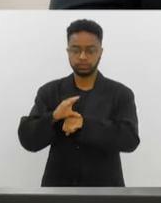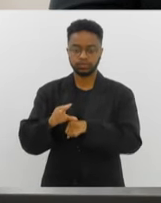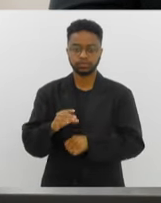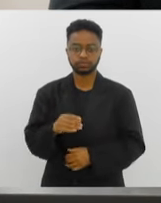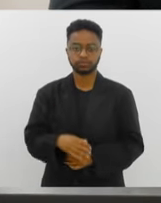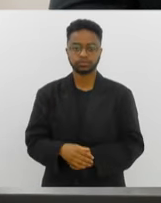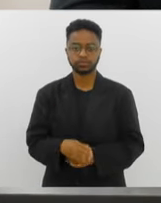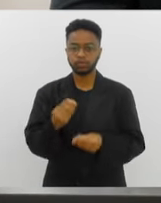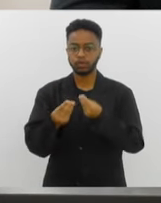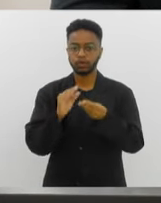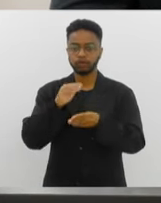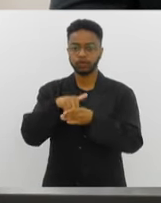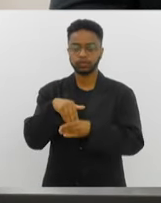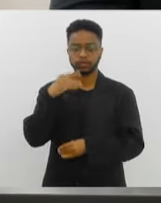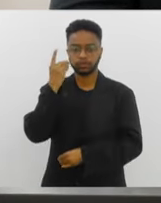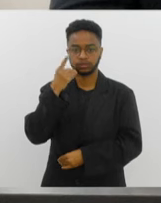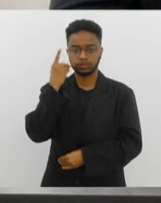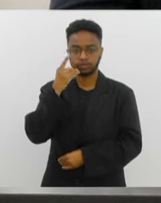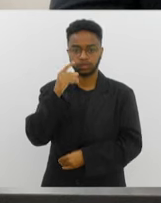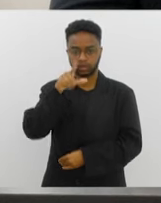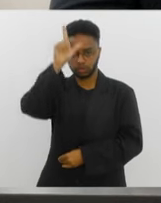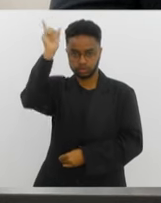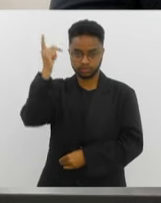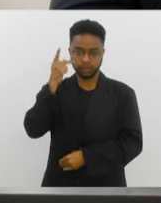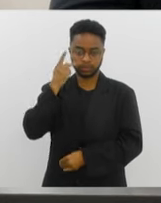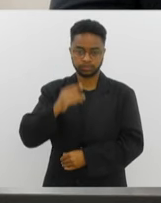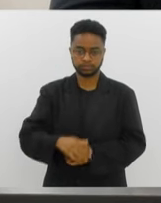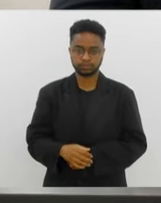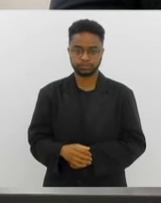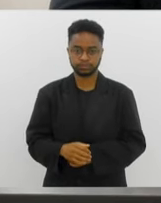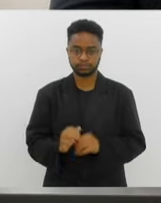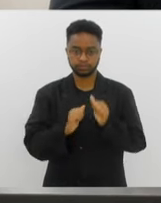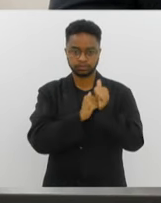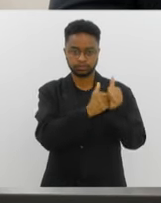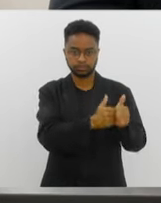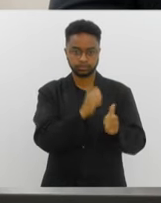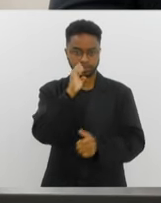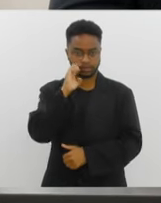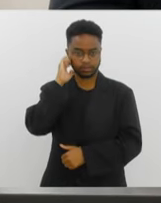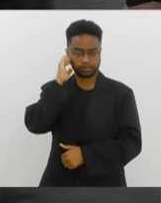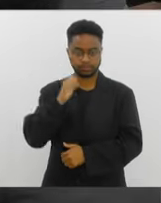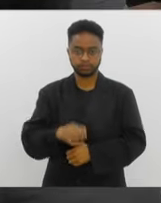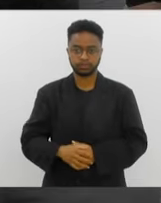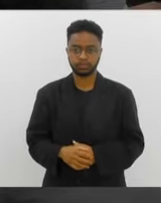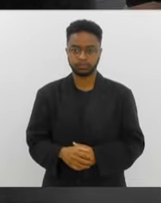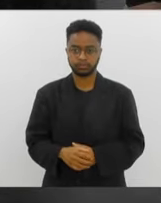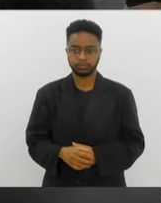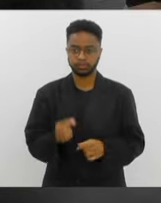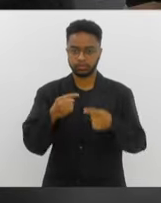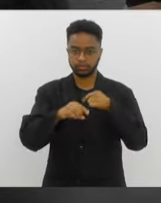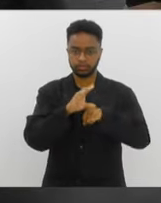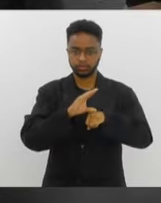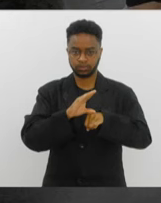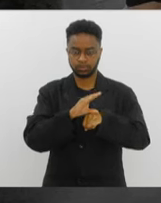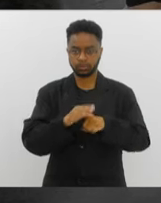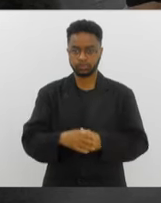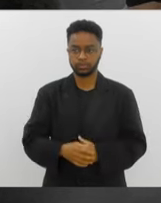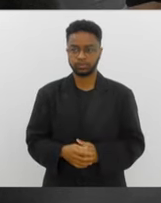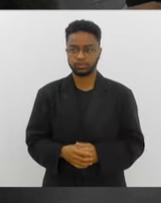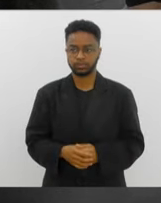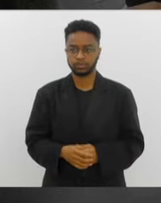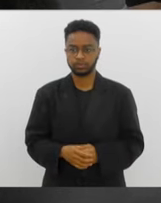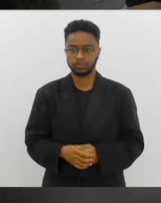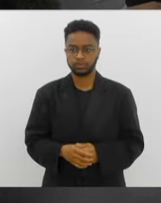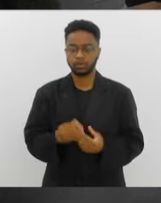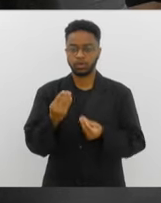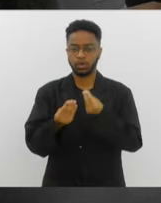vota deputado Luiz Paulo? Acompanha a deputada Takimoto. Pela inconstitucionalidade, acompanhando a divergência.